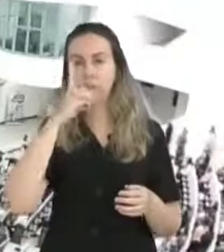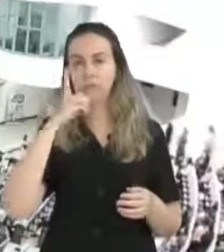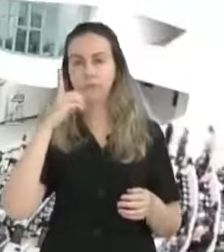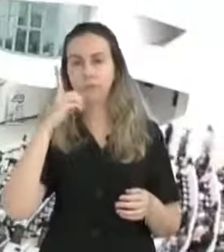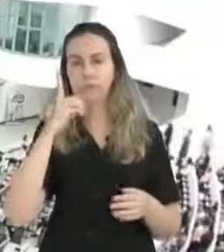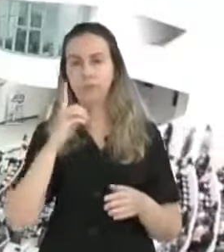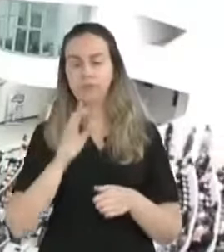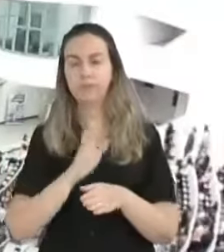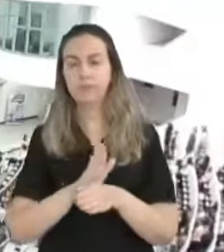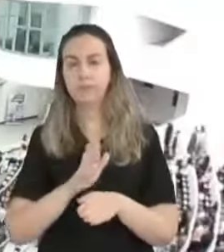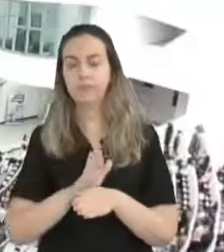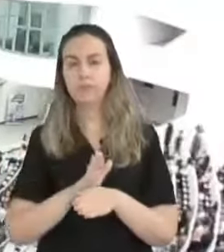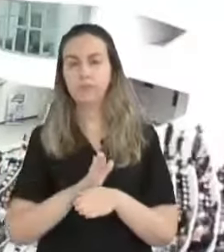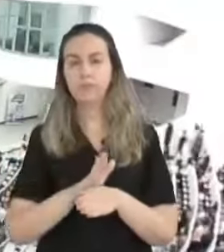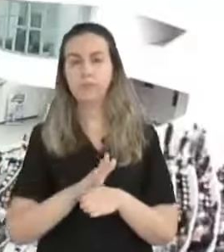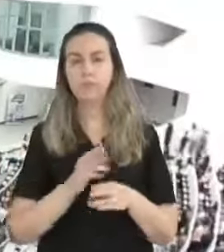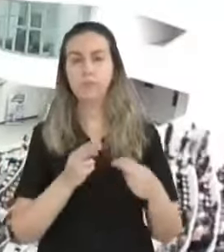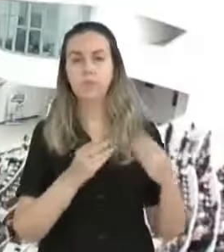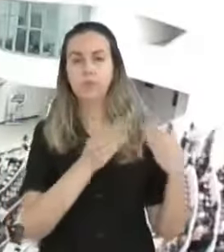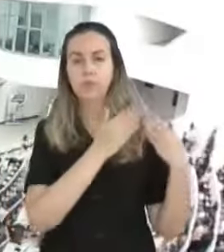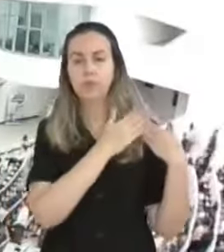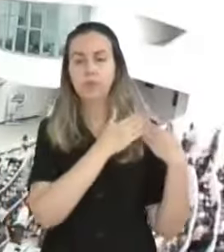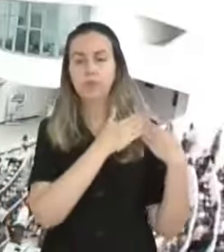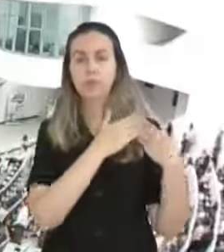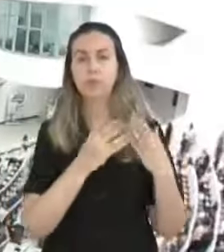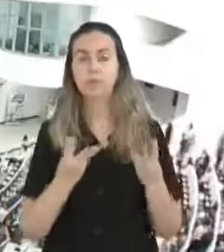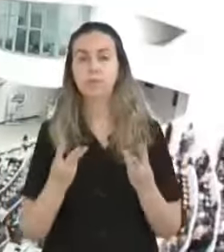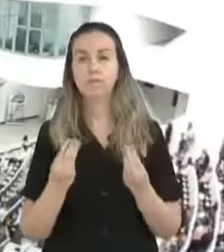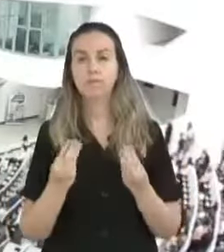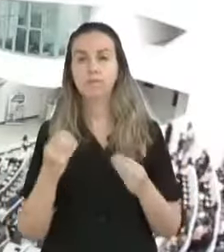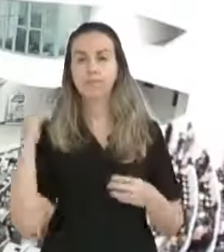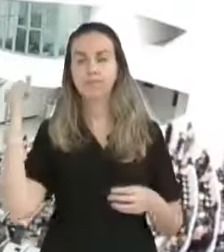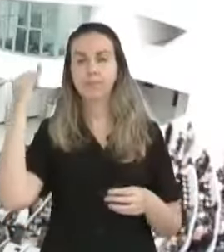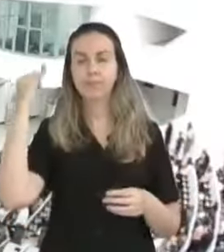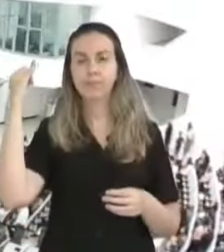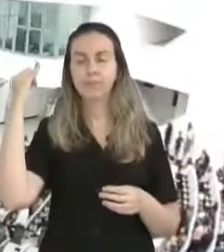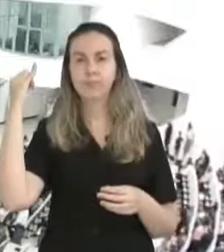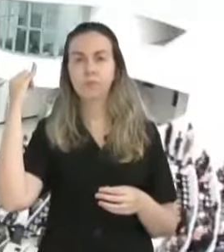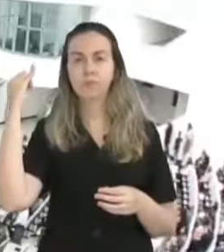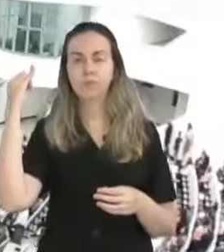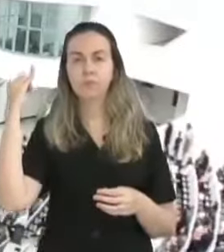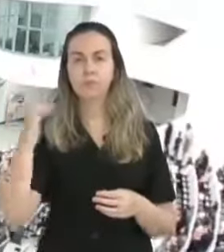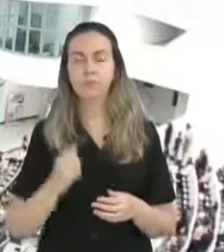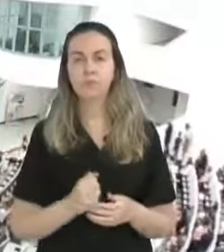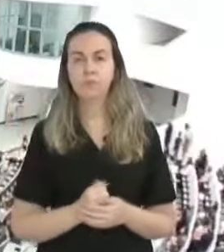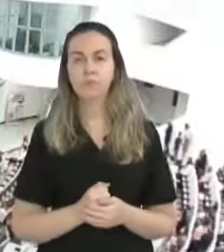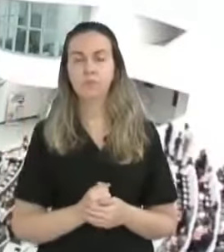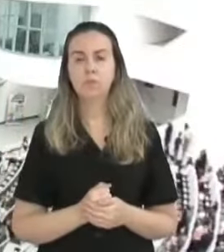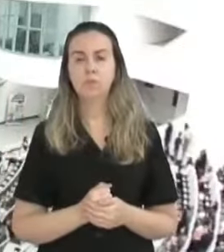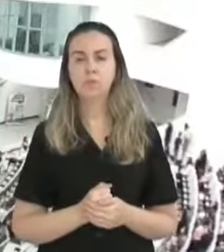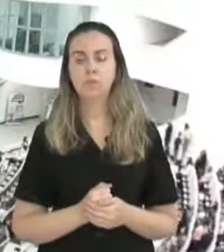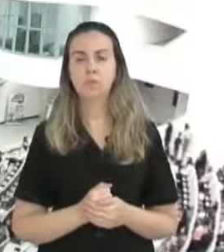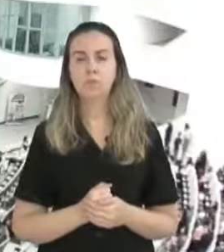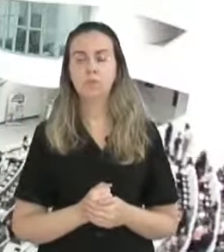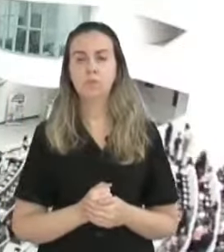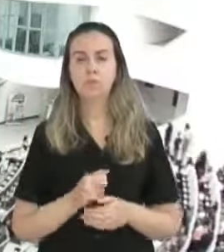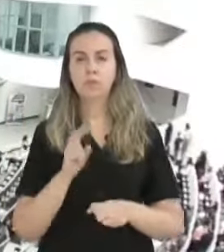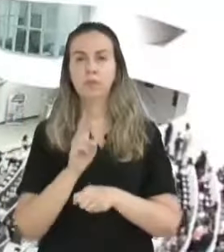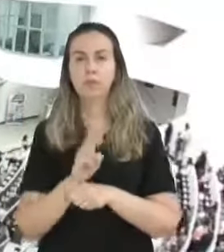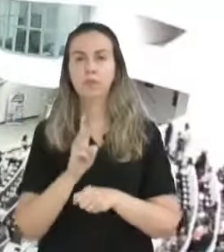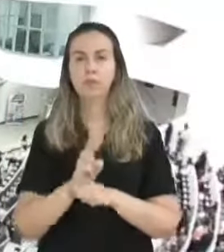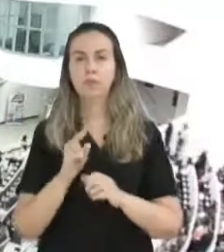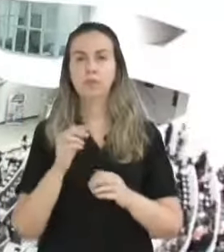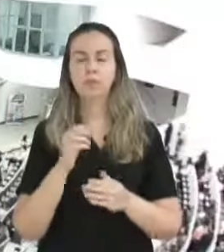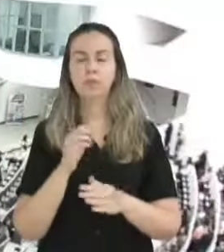nós temos uma responsabilidade conosco. Nós temos uma casa onde nós temos vários